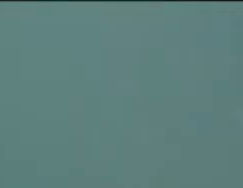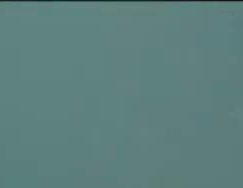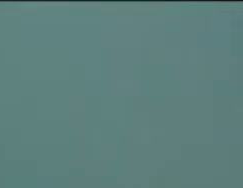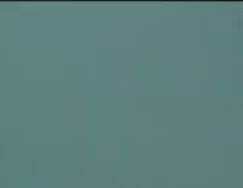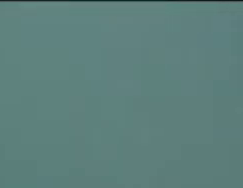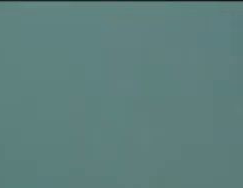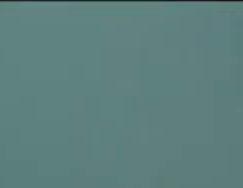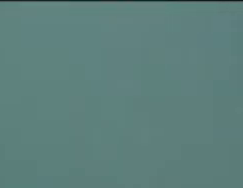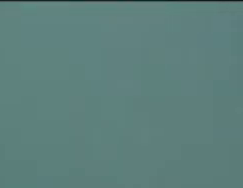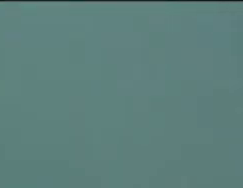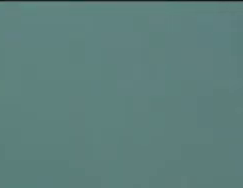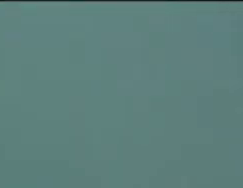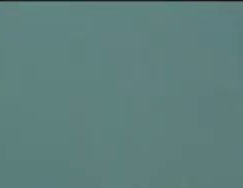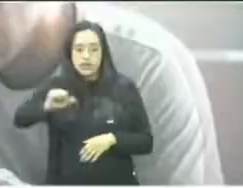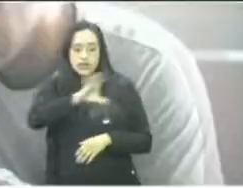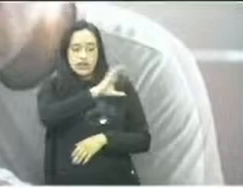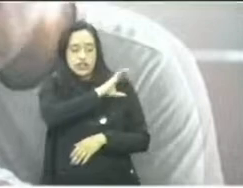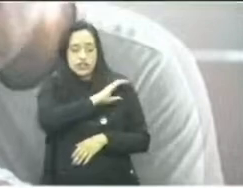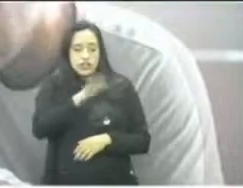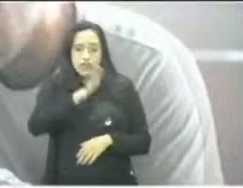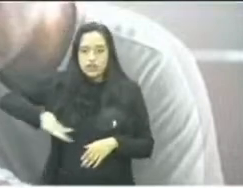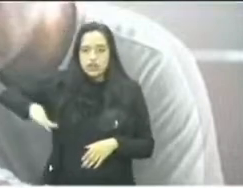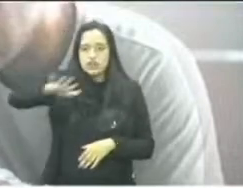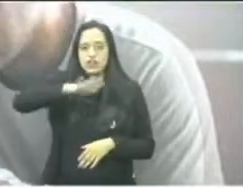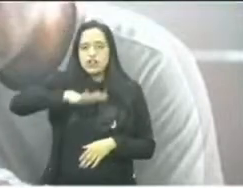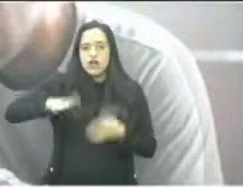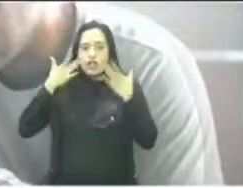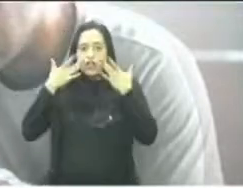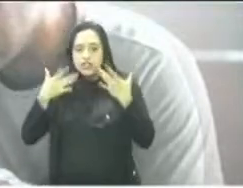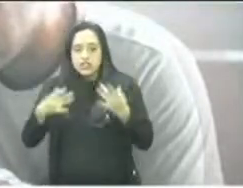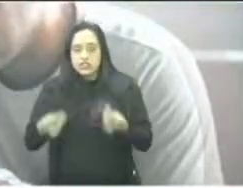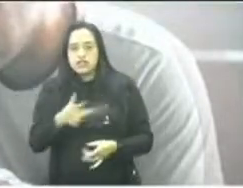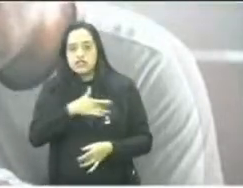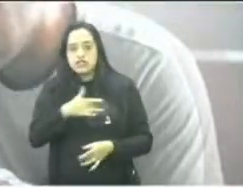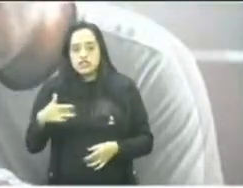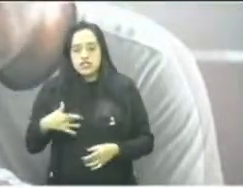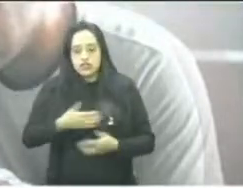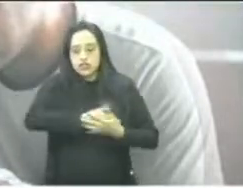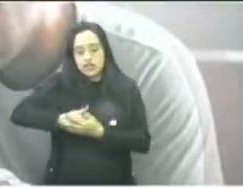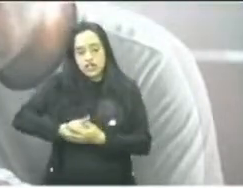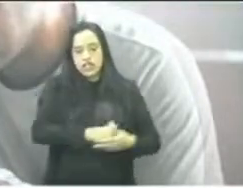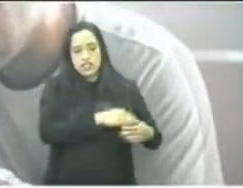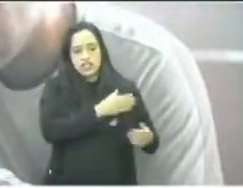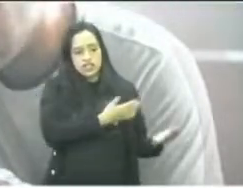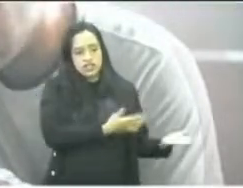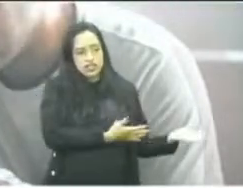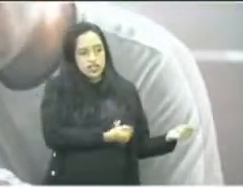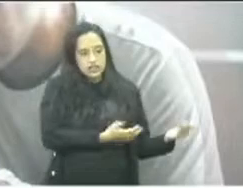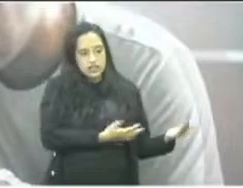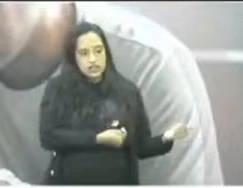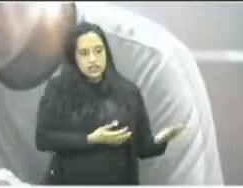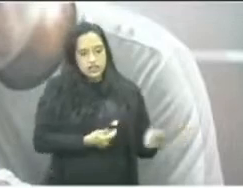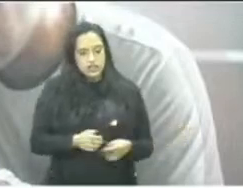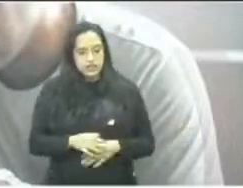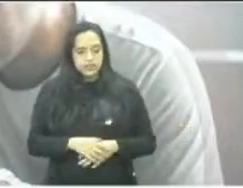A Sônia é coordenadora geral de atenção à saúde das crianças, adolescentes e jovens.